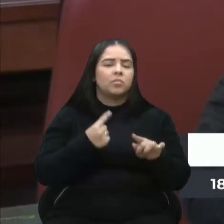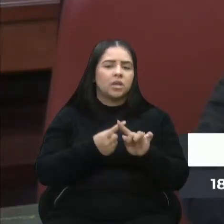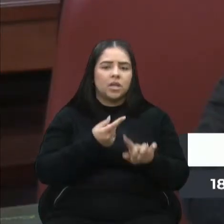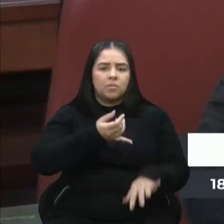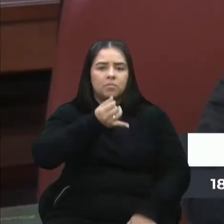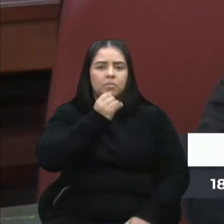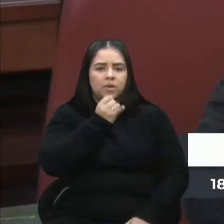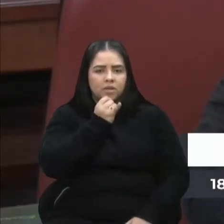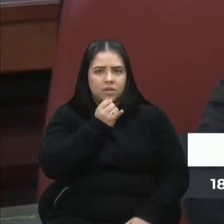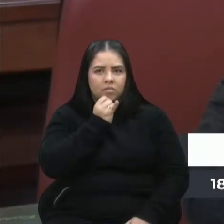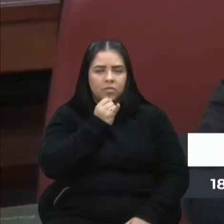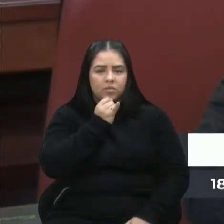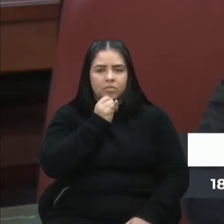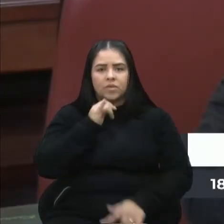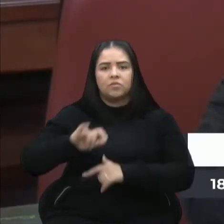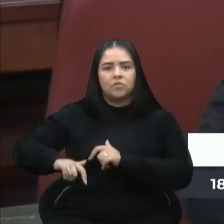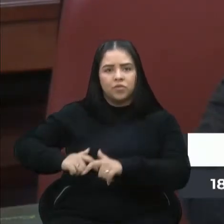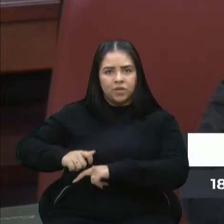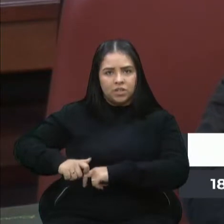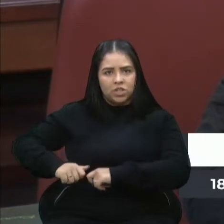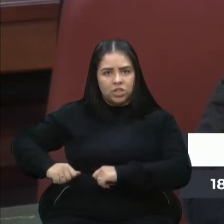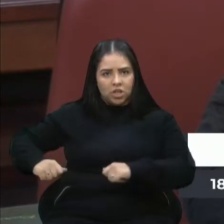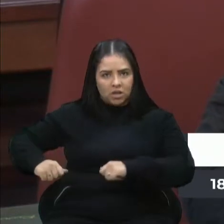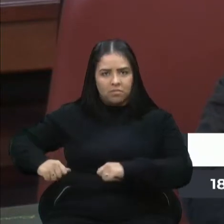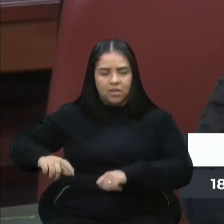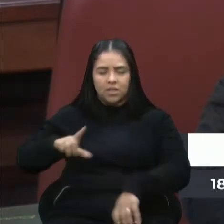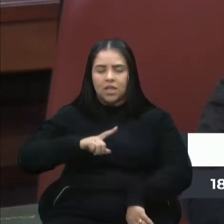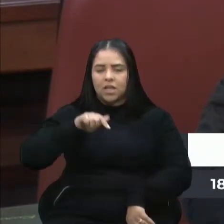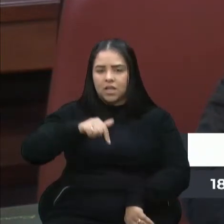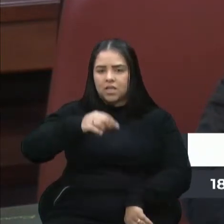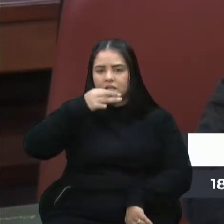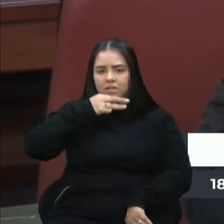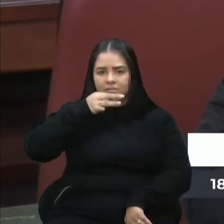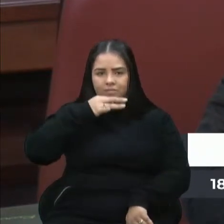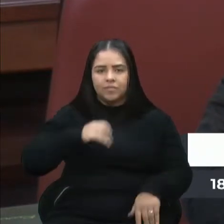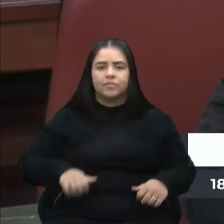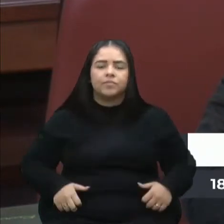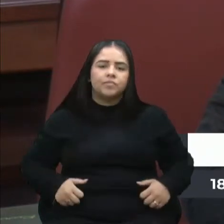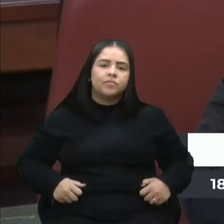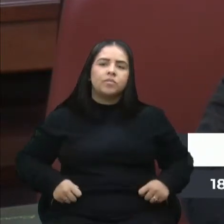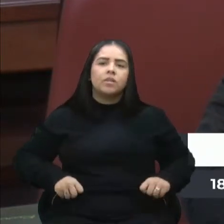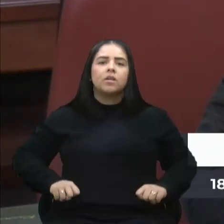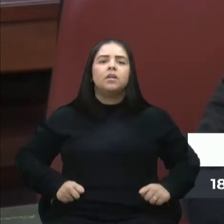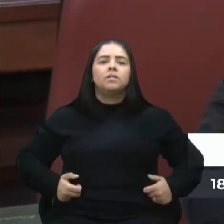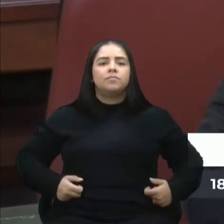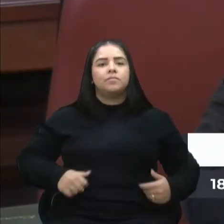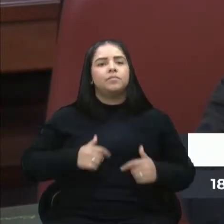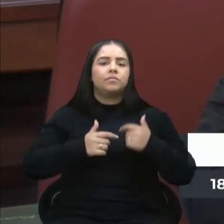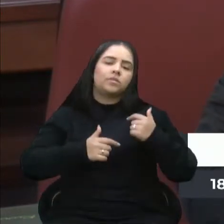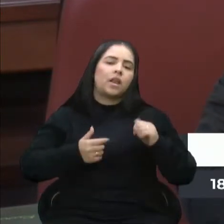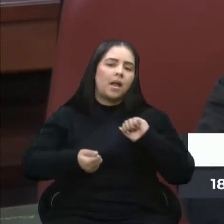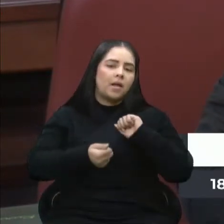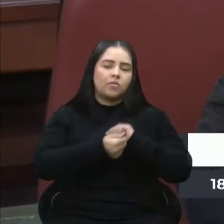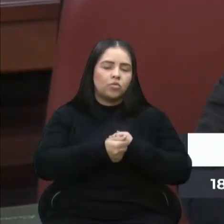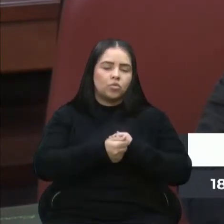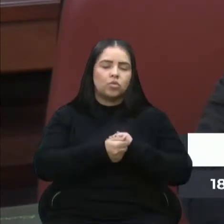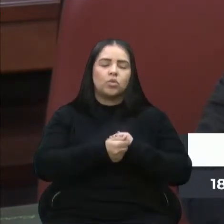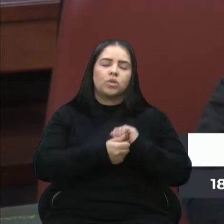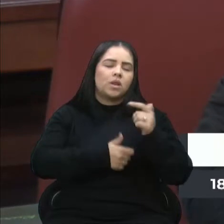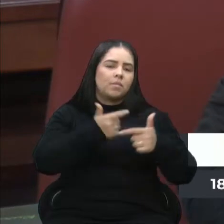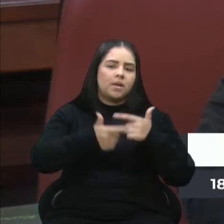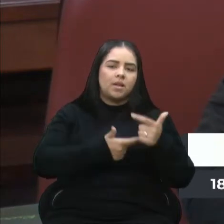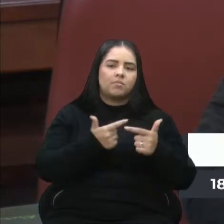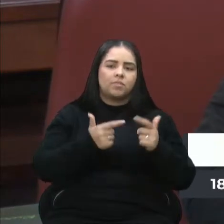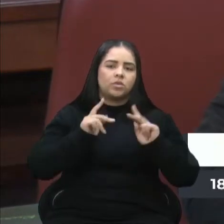uma questão que o Frei Jaime está passando aqui em Caxias, ele que tem grande parte dos serviços, né, de acolhimento de pessoas com problemas mentais,